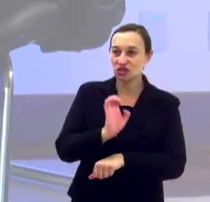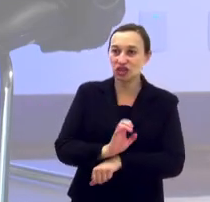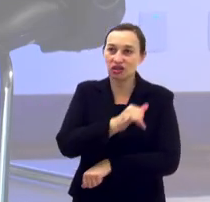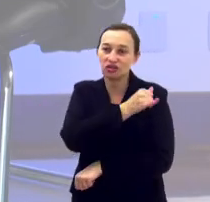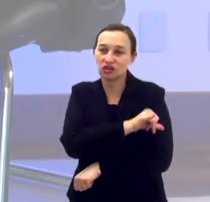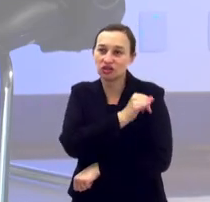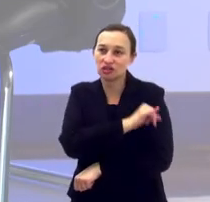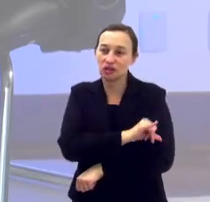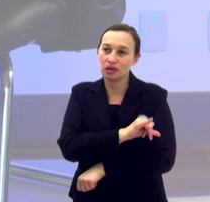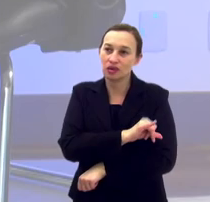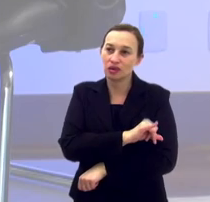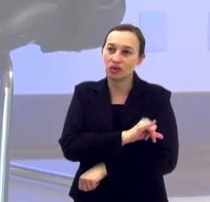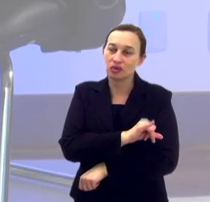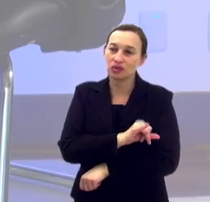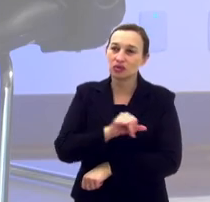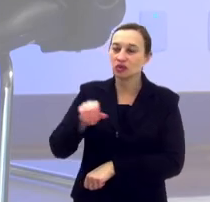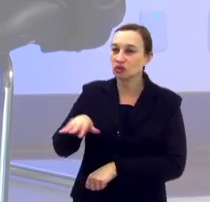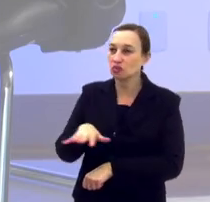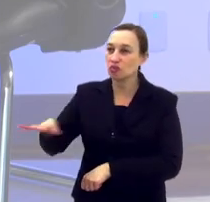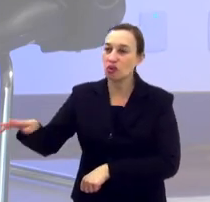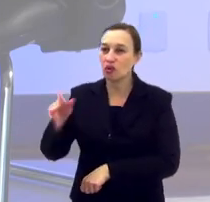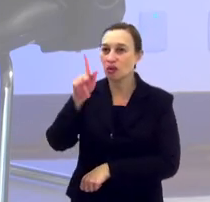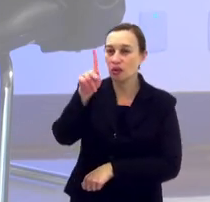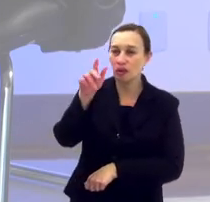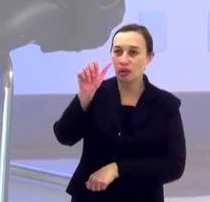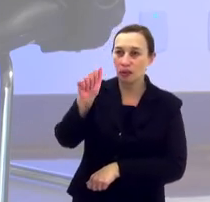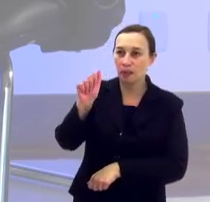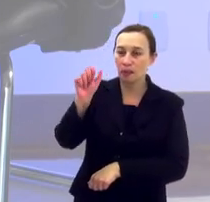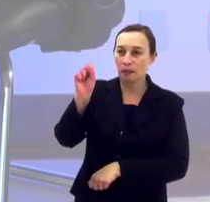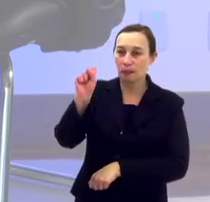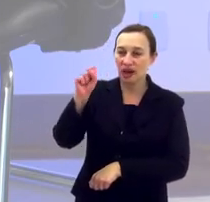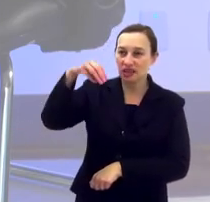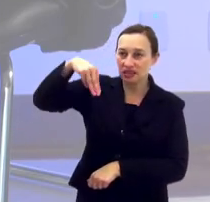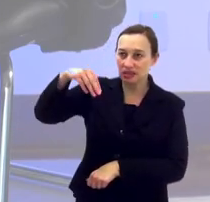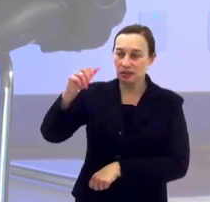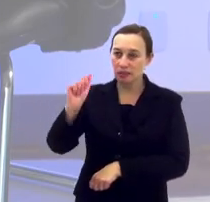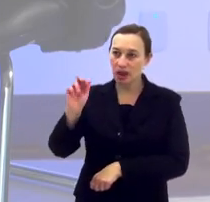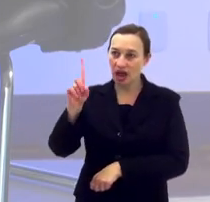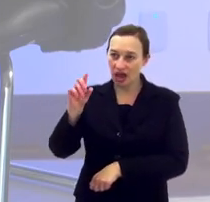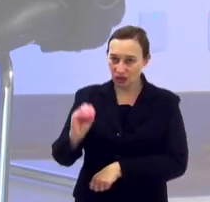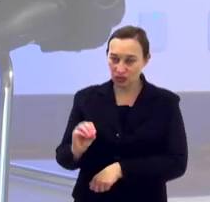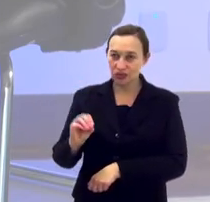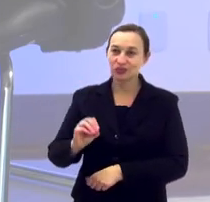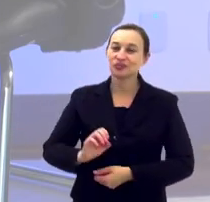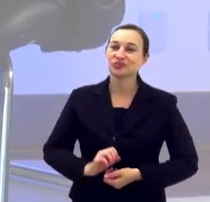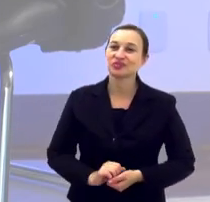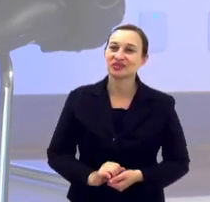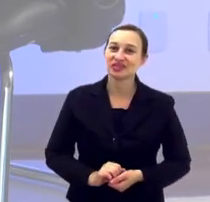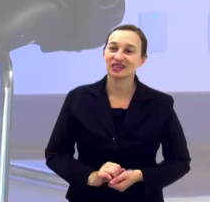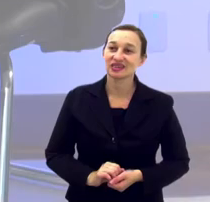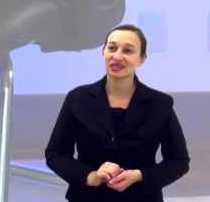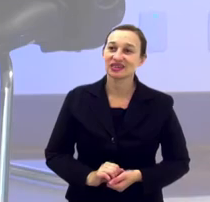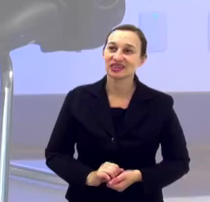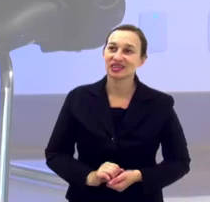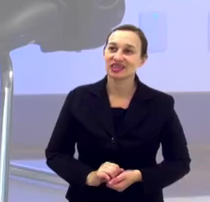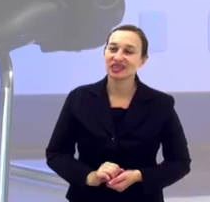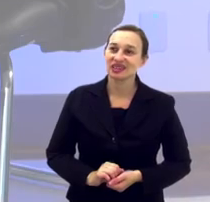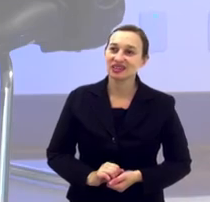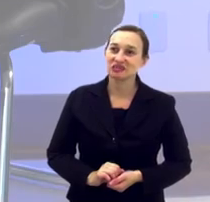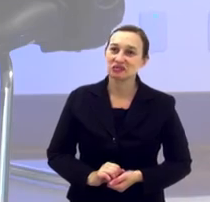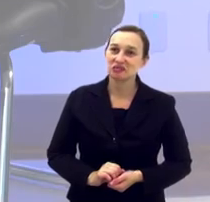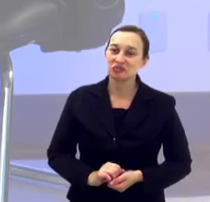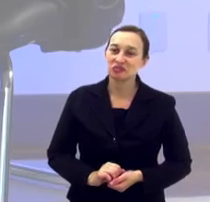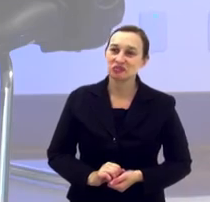de Janeiro, que fica ali no Pasmado, no Morro do Pasmado, na ladeira que sobe, no Mirante do Pasmado. Ali nós